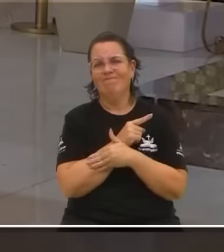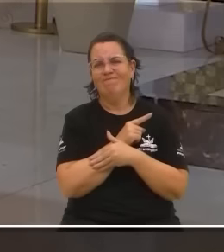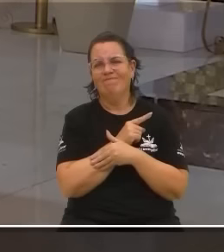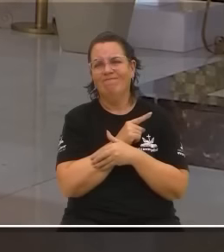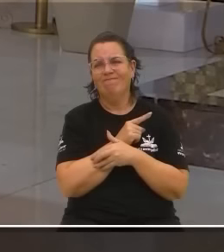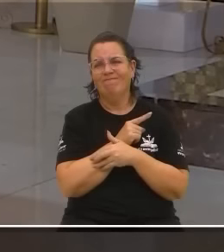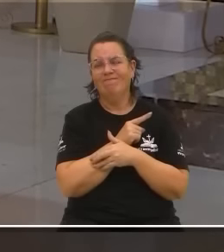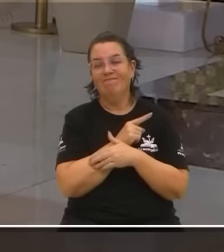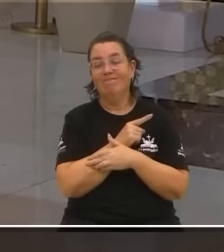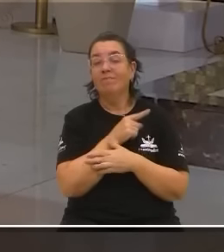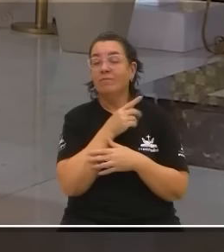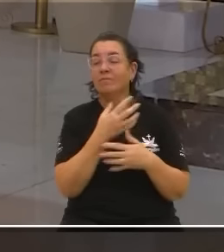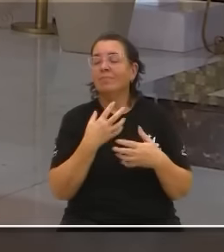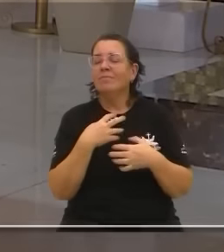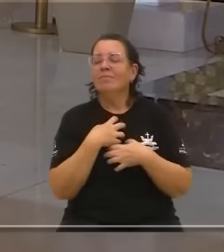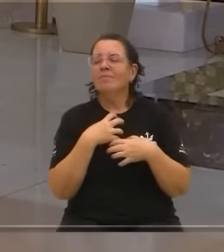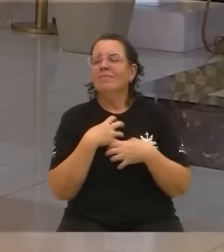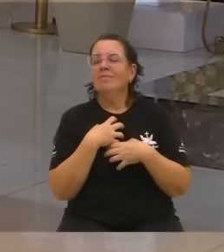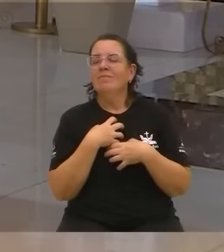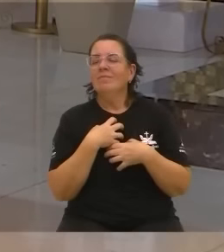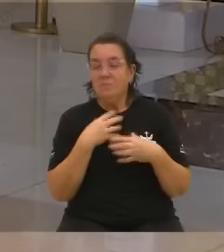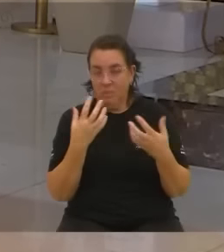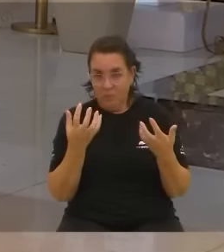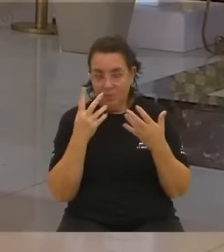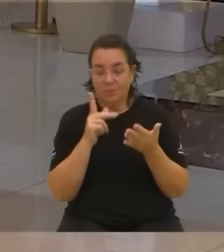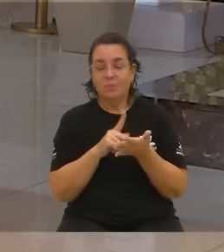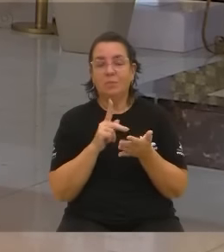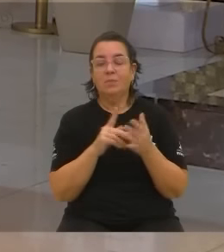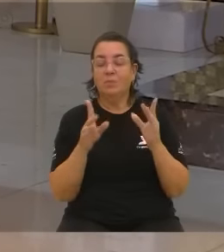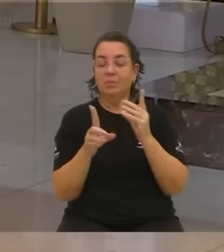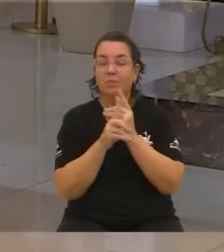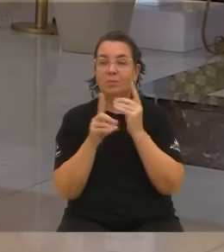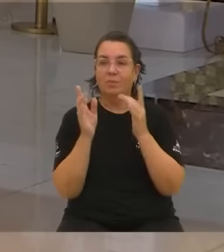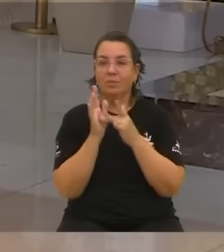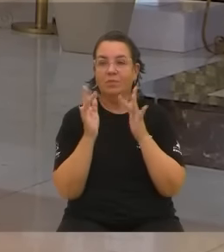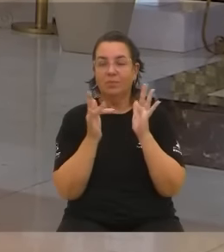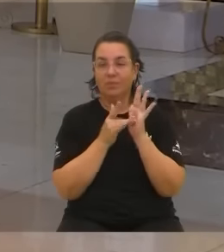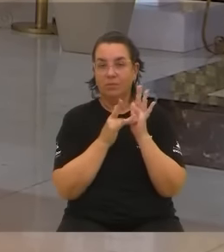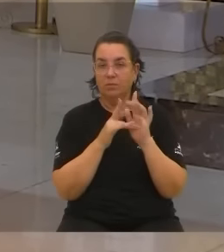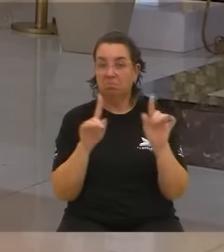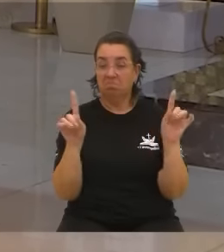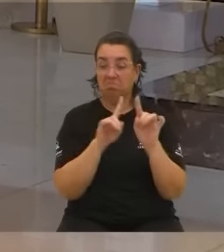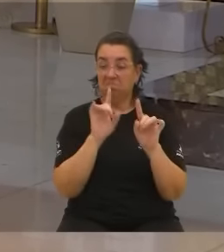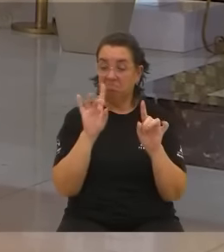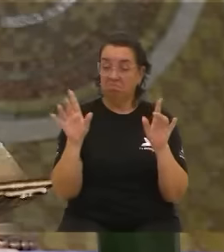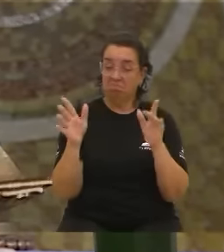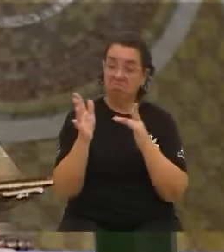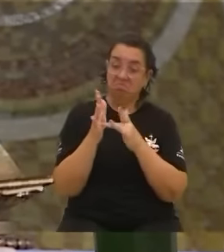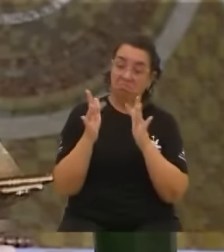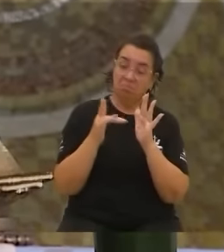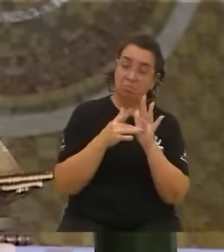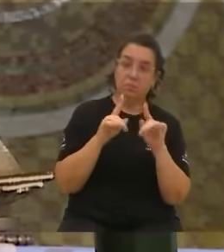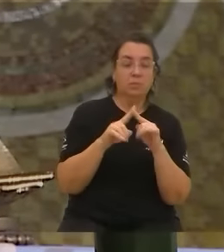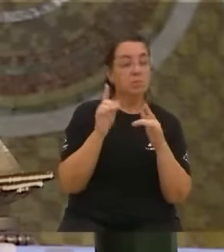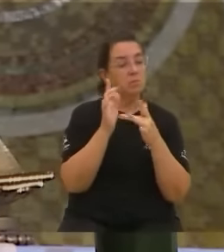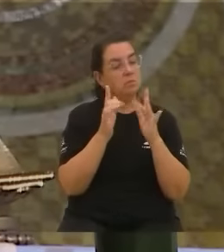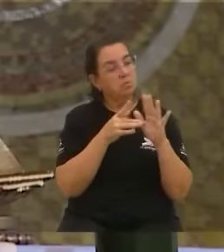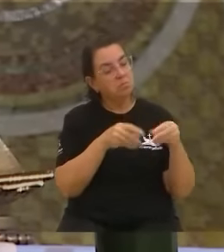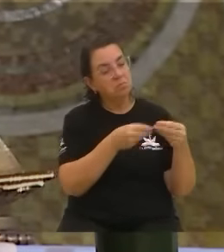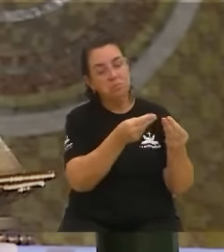Essa ânsia que ele tinha de encontrar Jesus. Mas não era só Jesus, era o que Jesus lhe